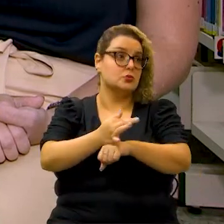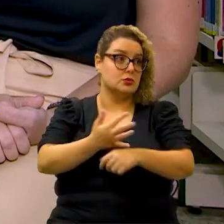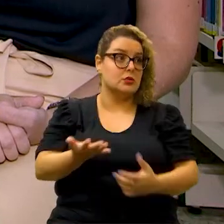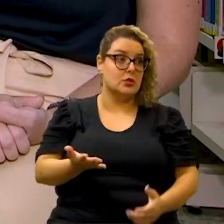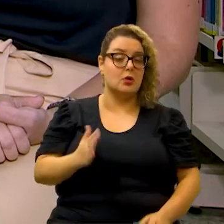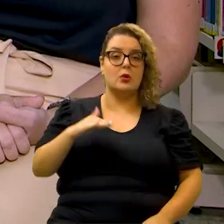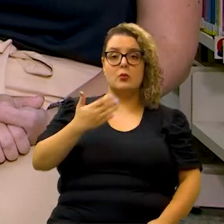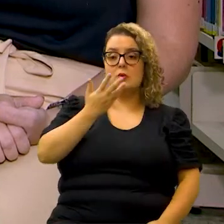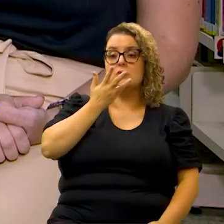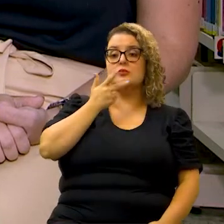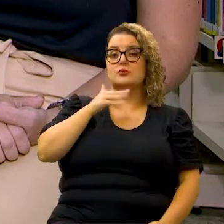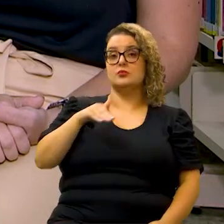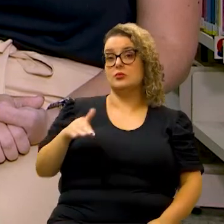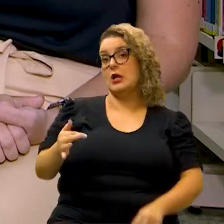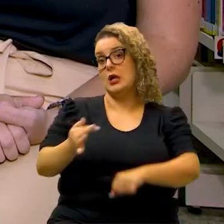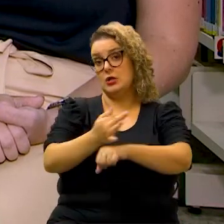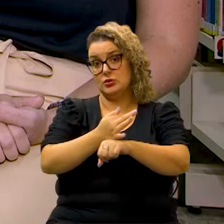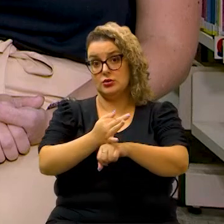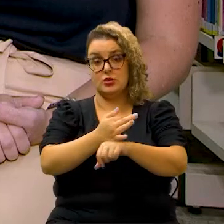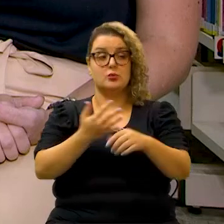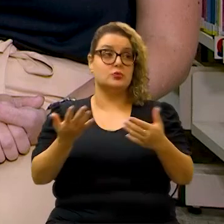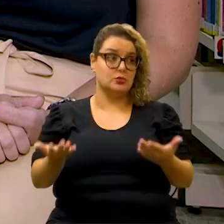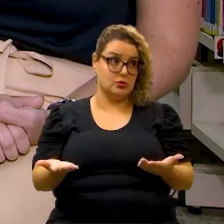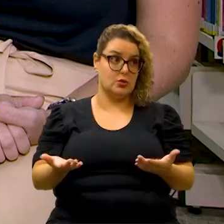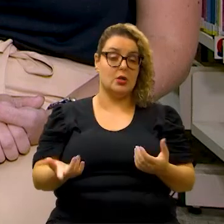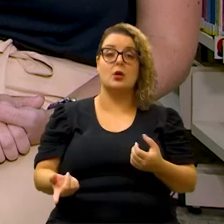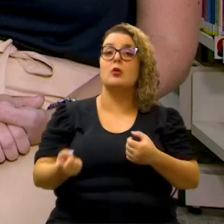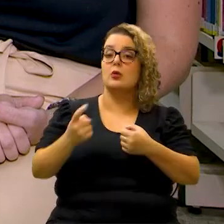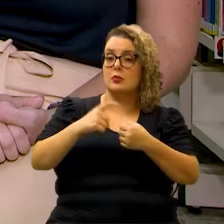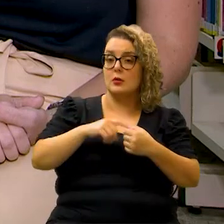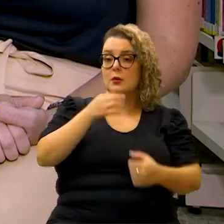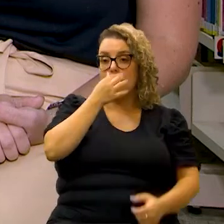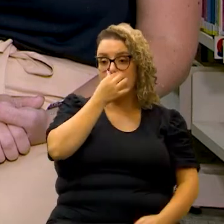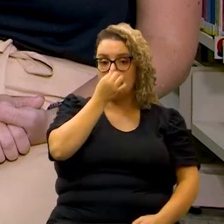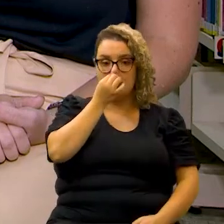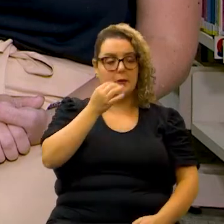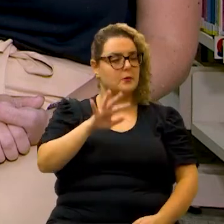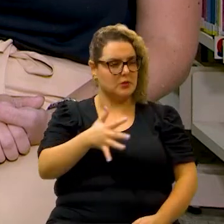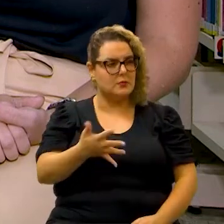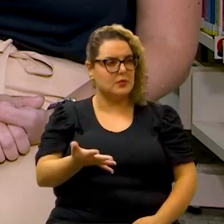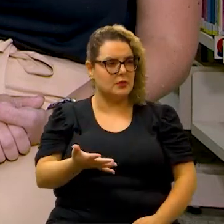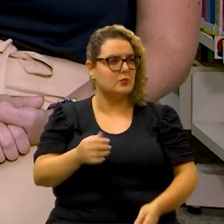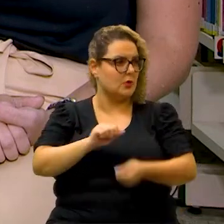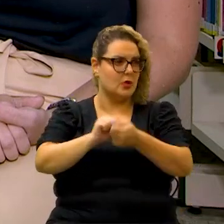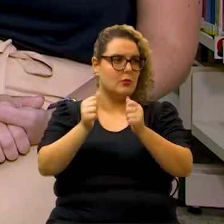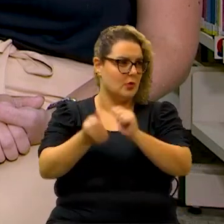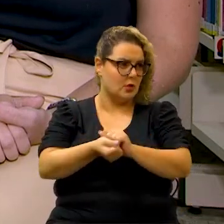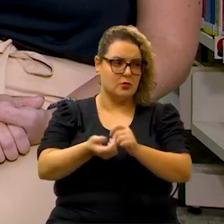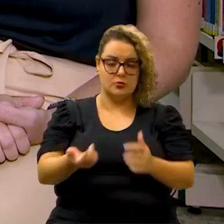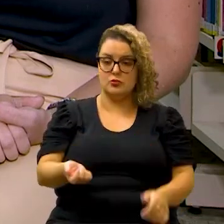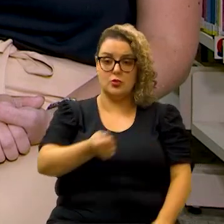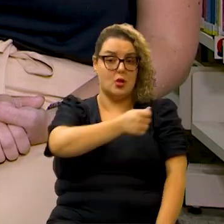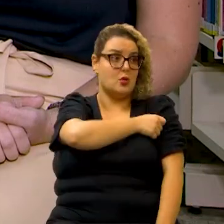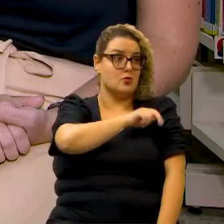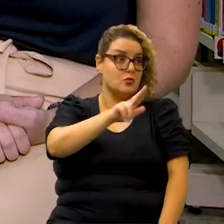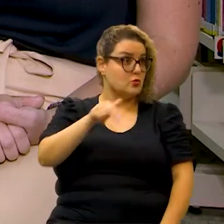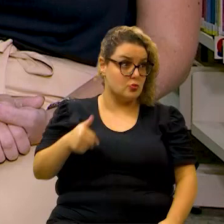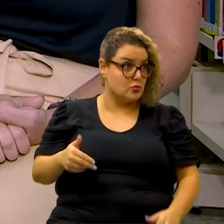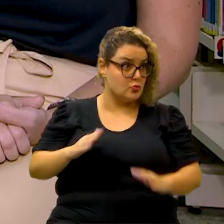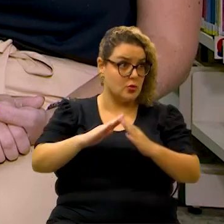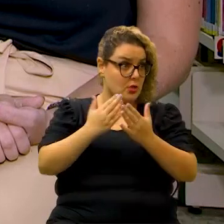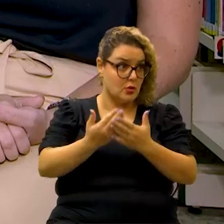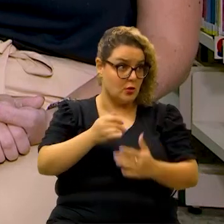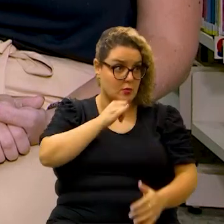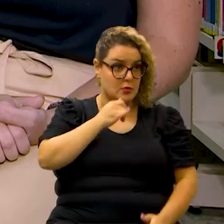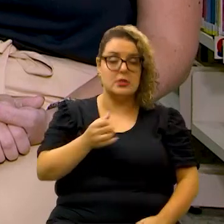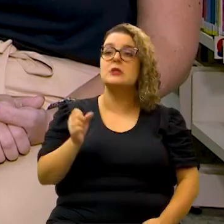volta das férias, né? Quando as crianças estão de férias e quando voltam é mais ou menos a mesma situação de uma adaptação de um aluno